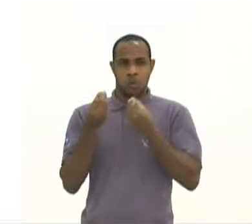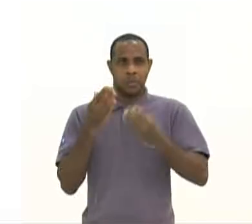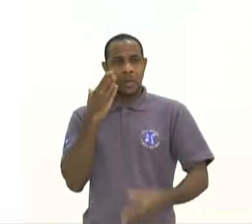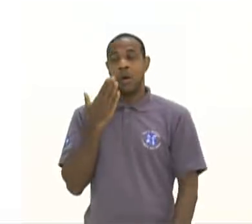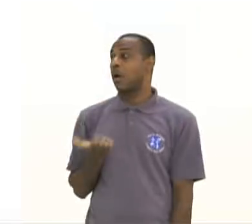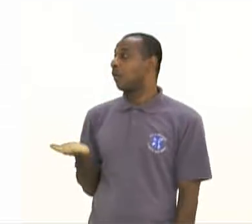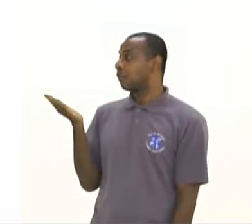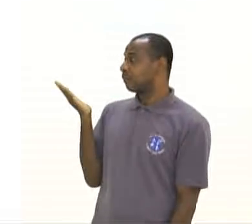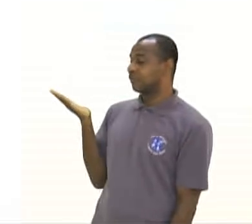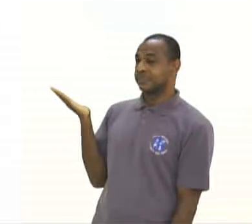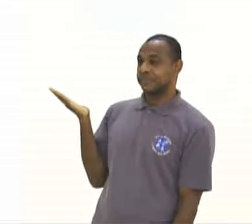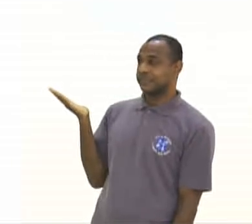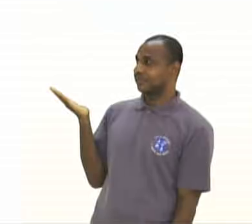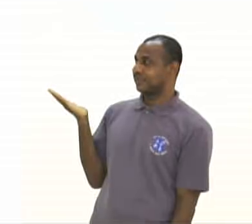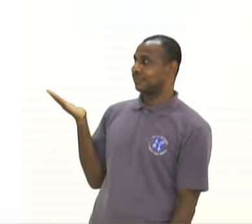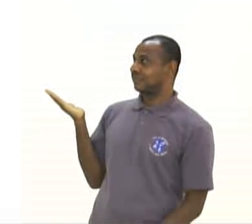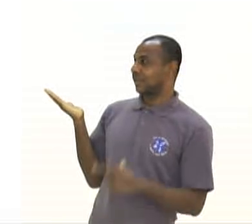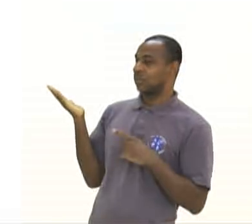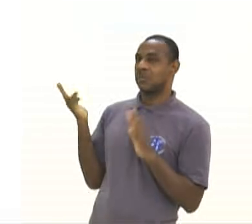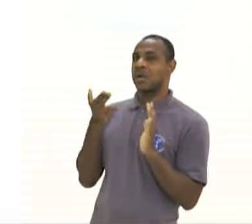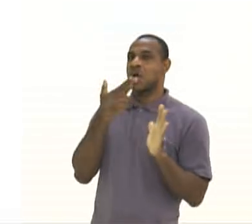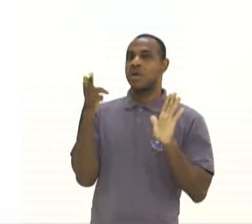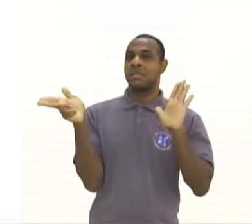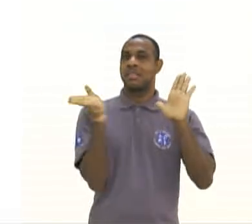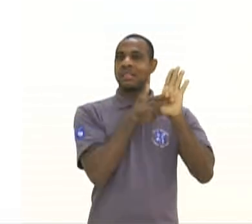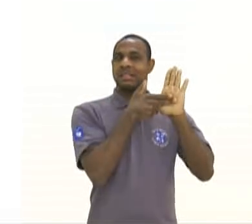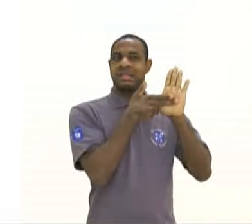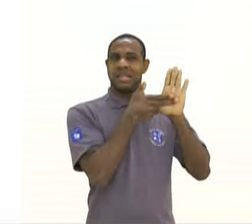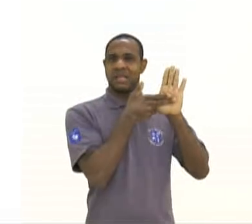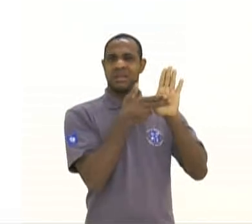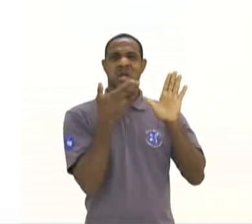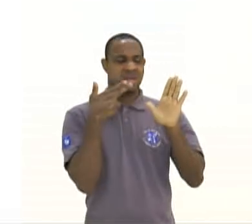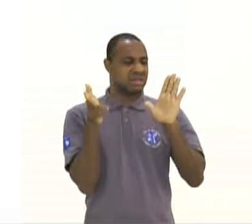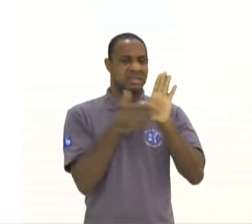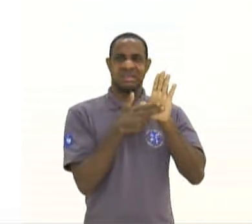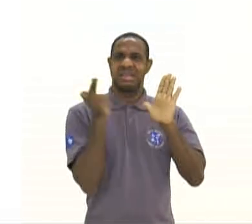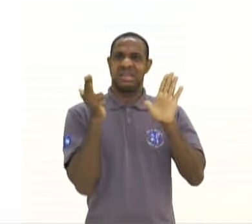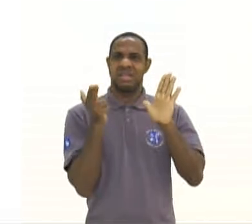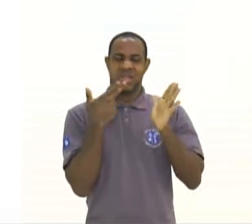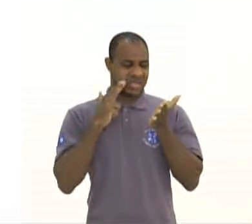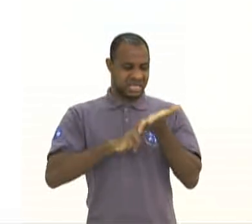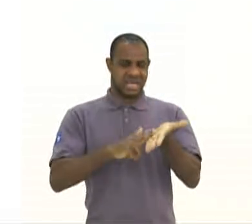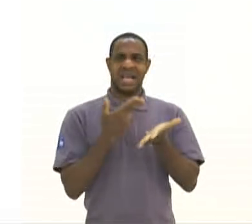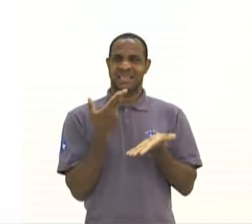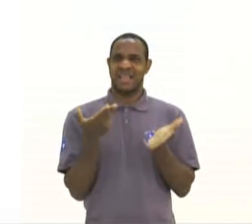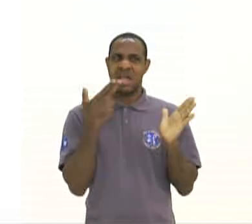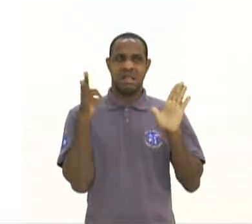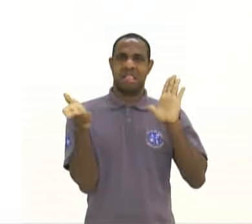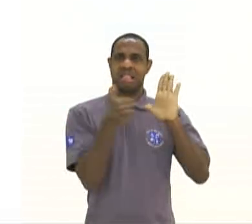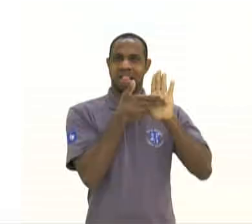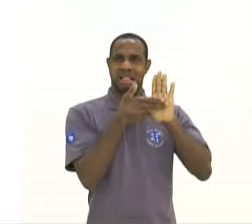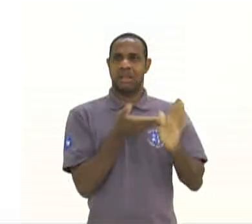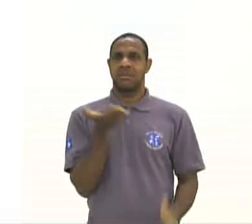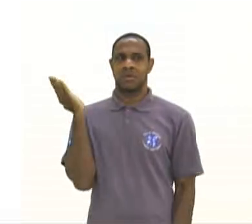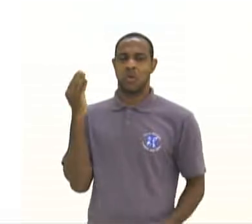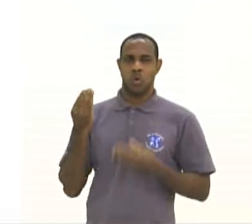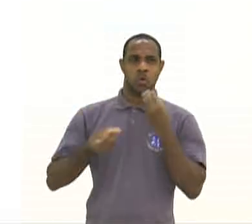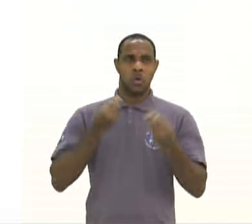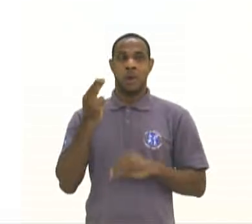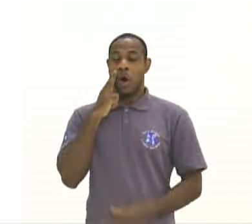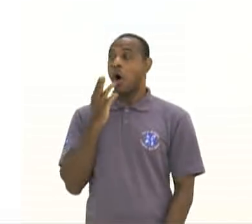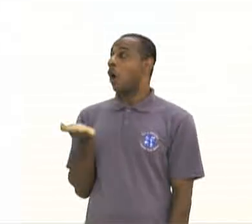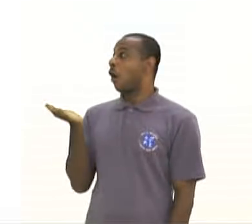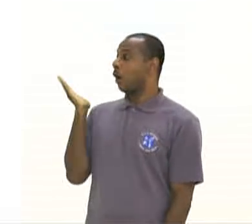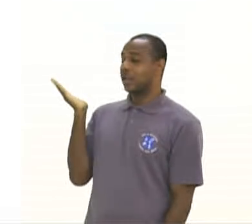tela. Você tem um selo, um selo de carta, um selo de correspondência. Esse selo que está aparecendo